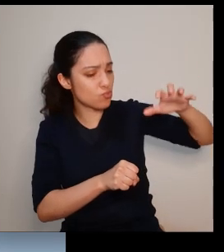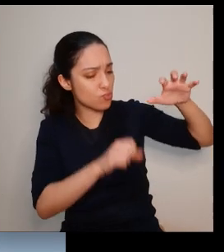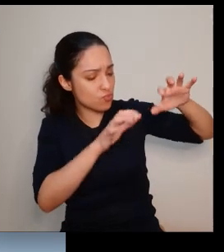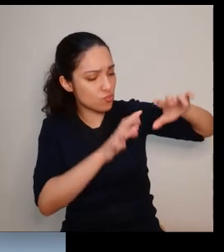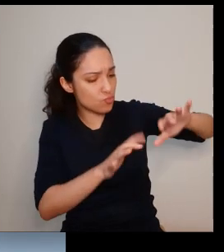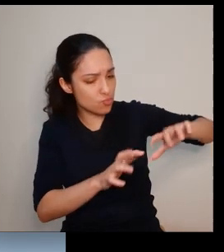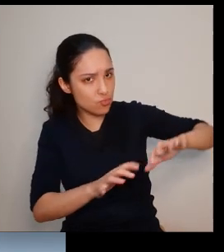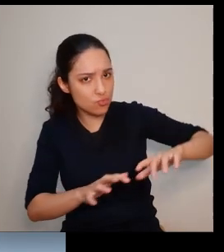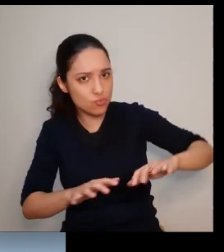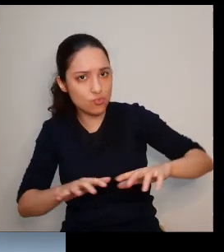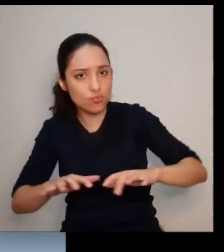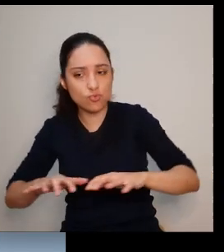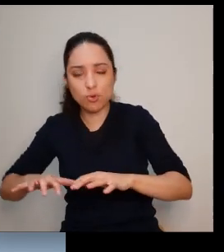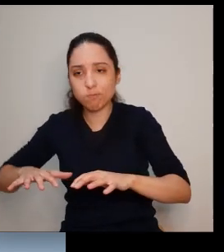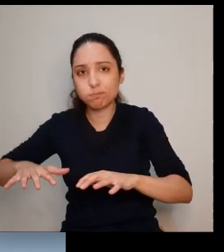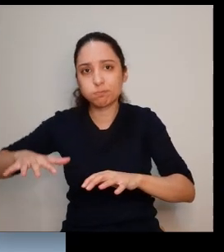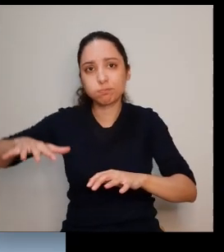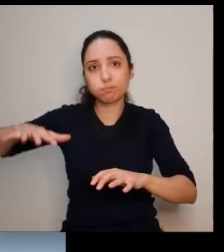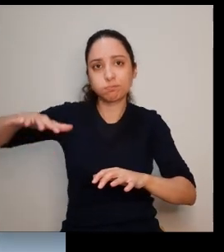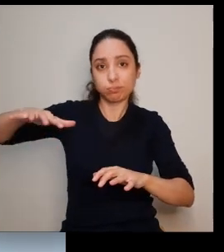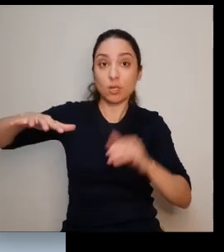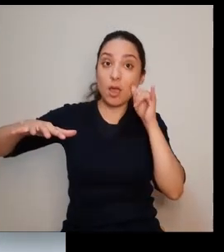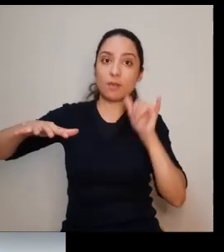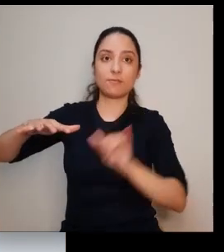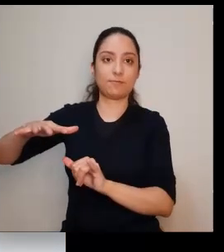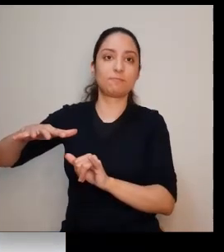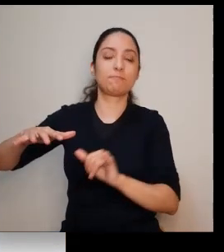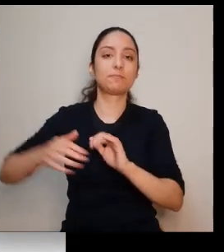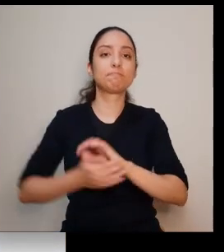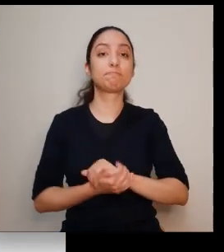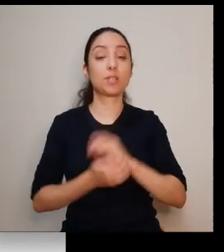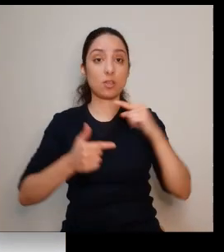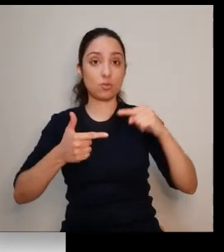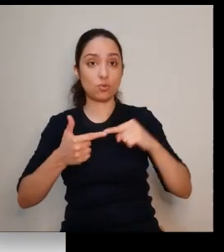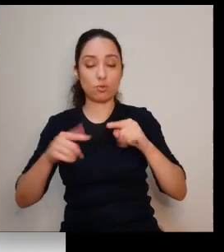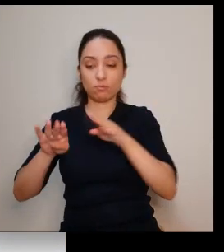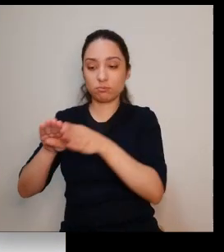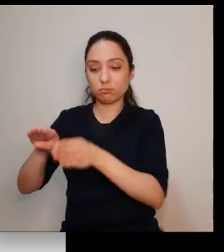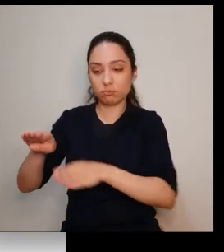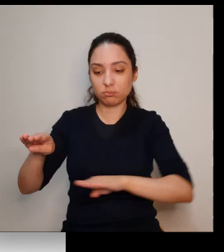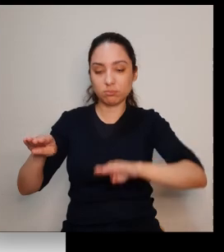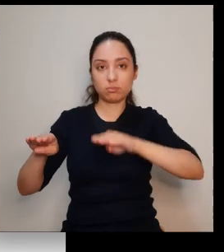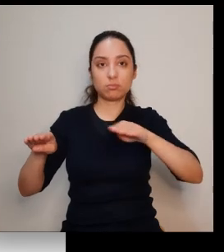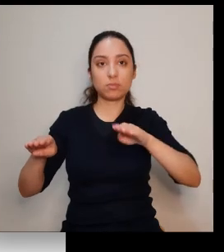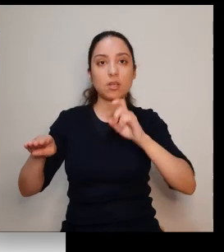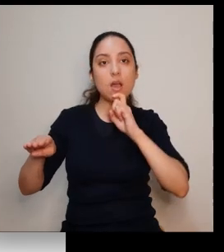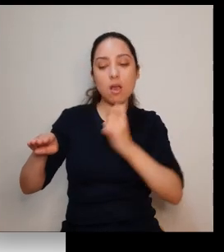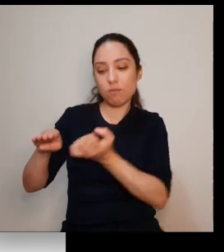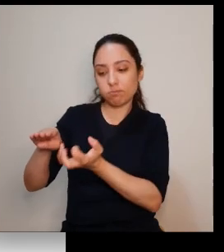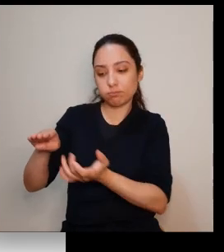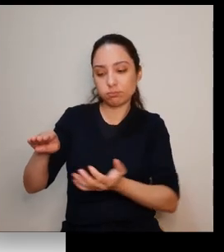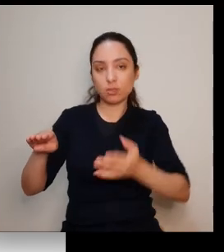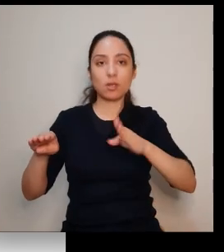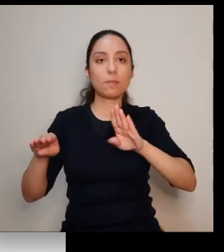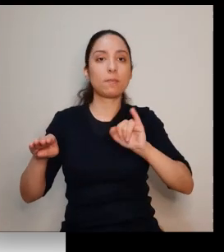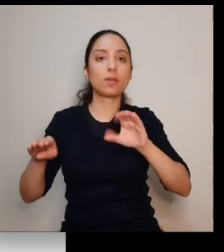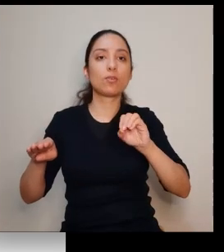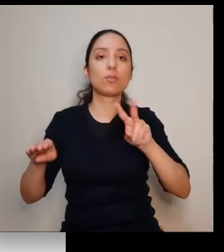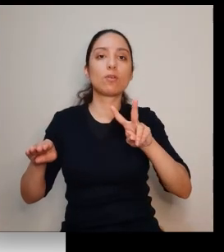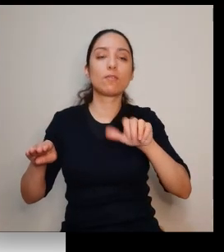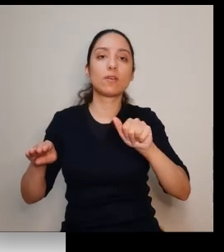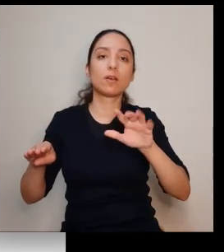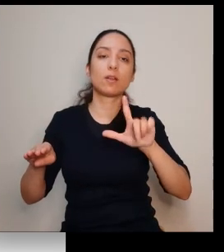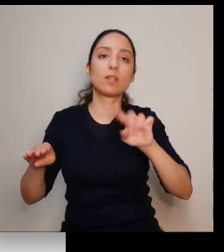ajudam a diminuir a sua velocidade nas áreas urbanas, isso é muito importante. Biovaletas, que são estruturas lineares que ajudam